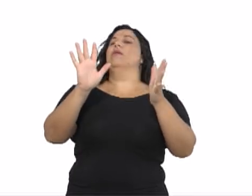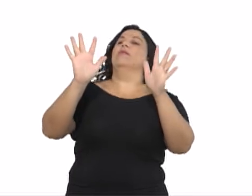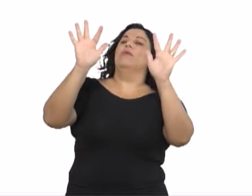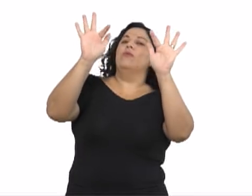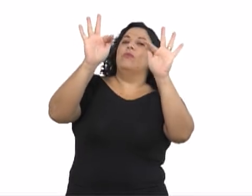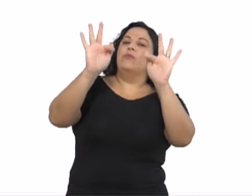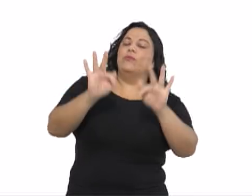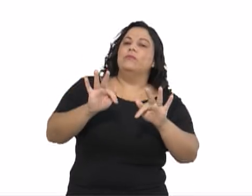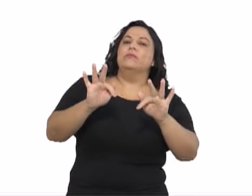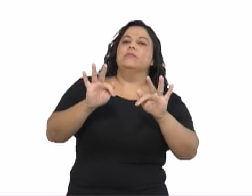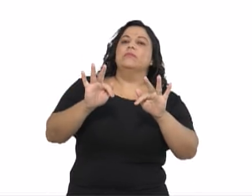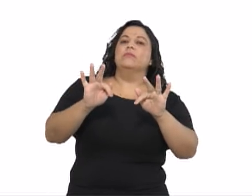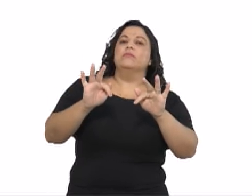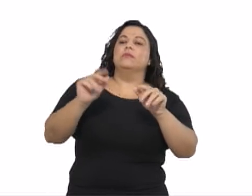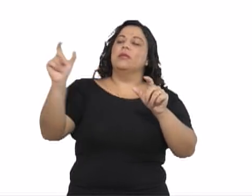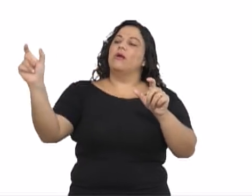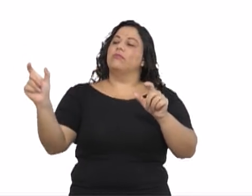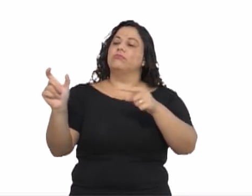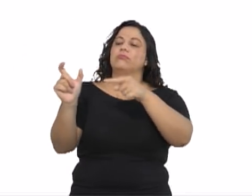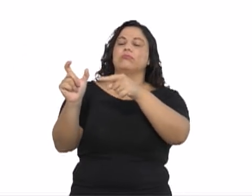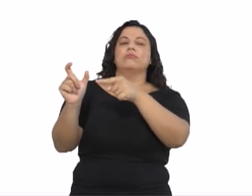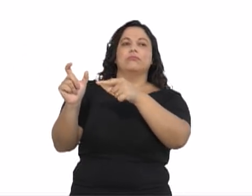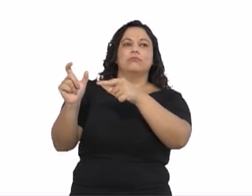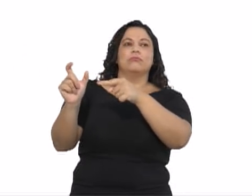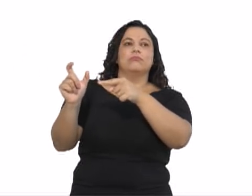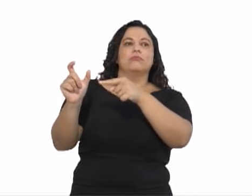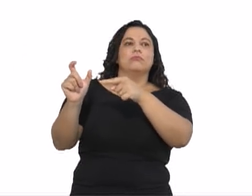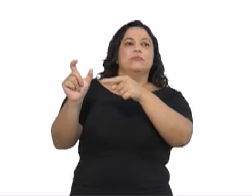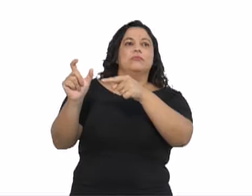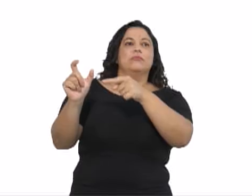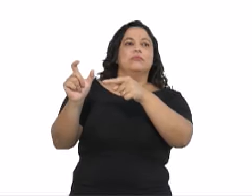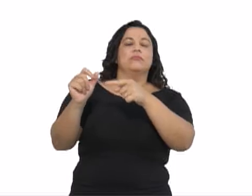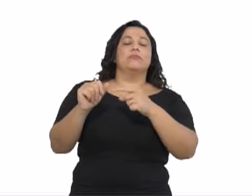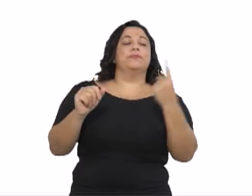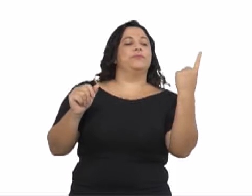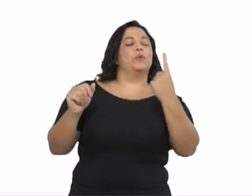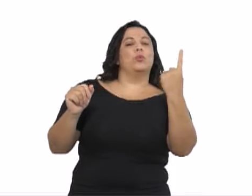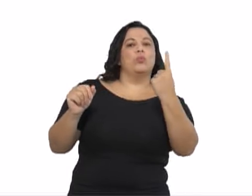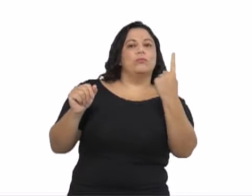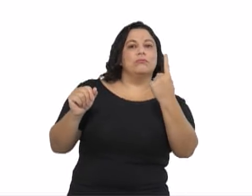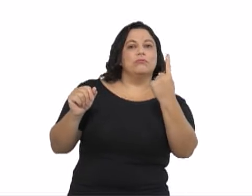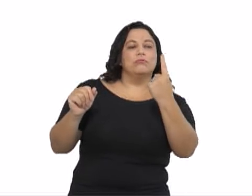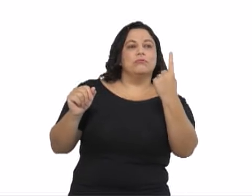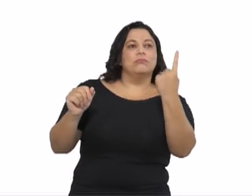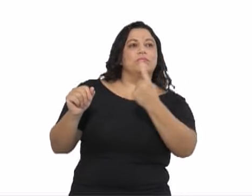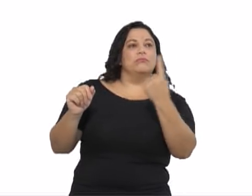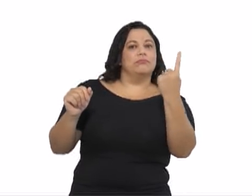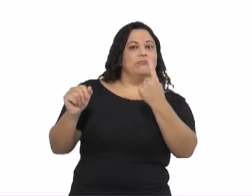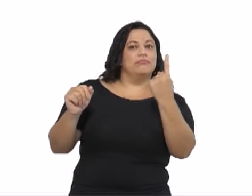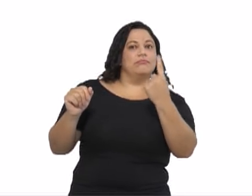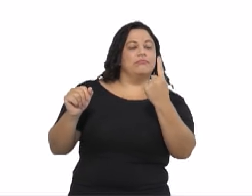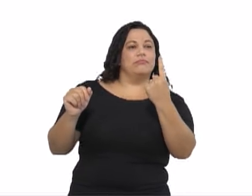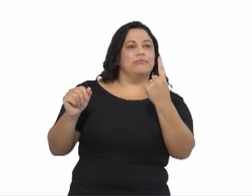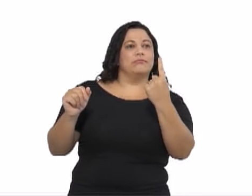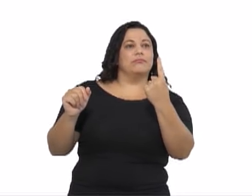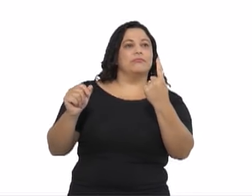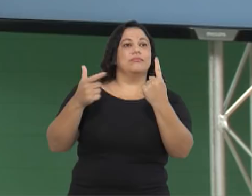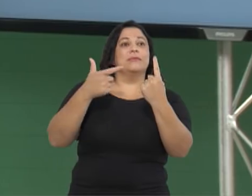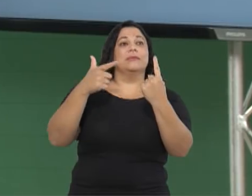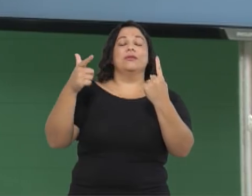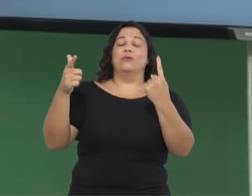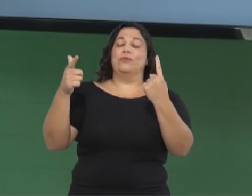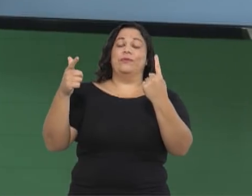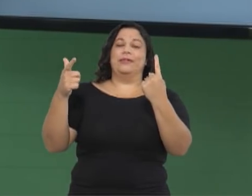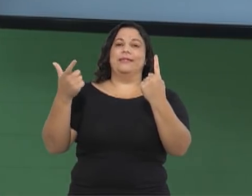como eu escrevo a minha palavrinha. Então, o número 1 em ordinal numbers não vai mais ser